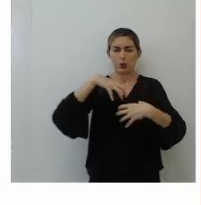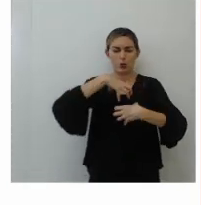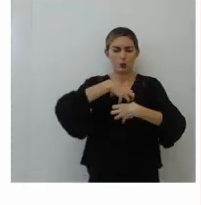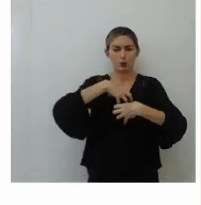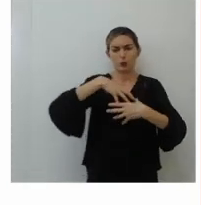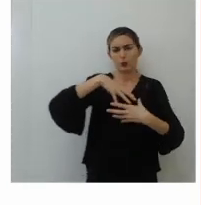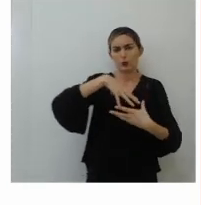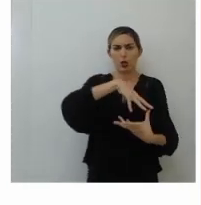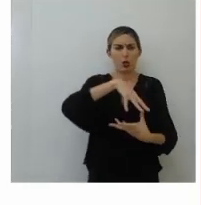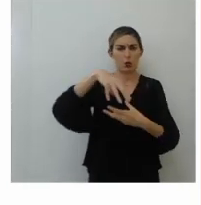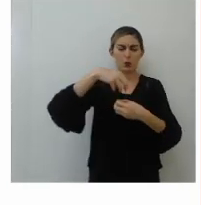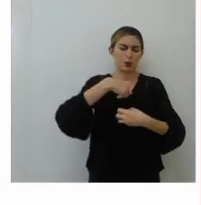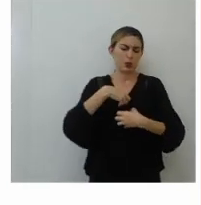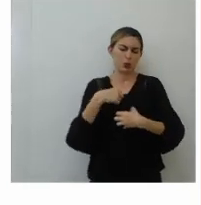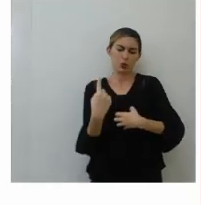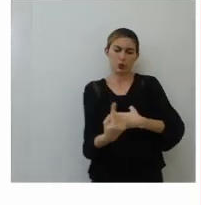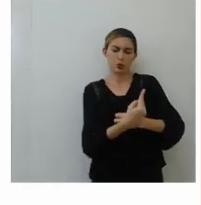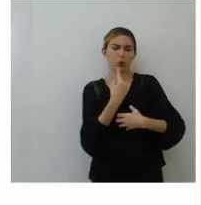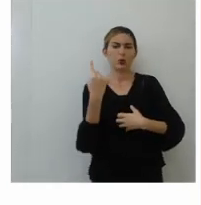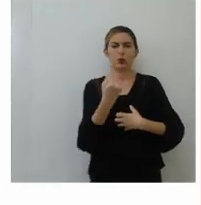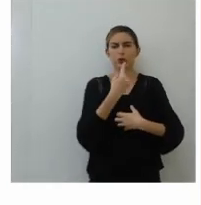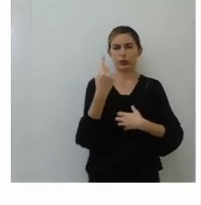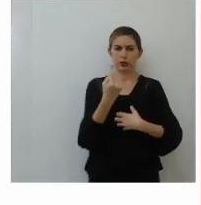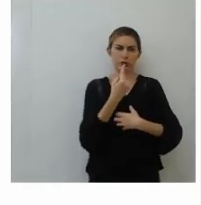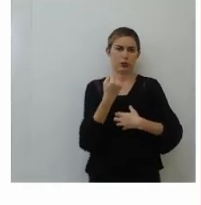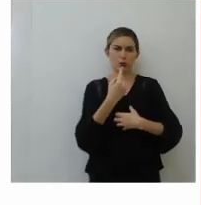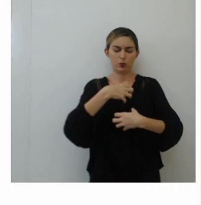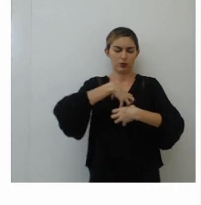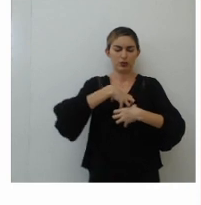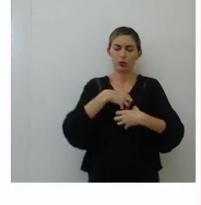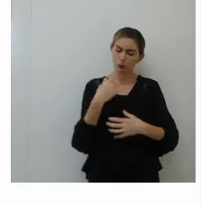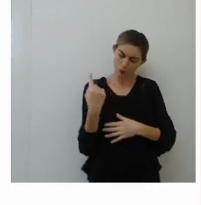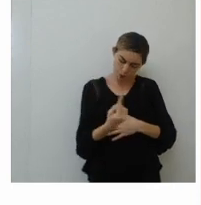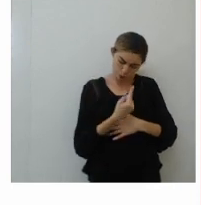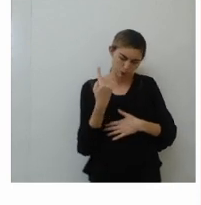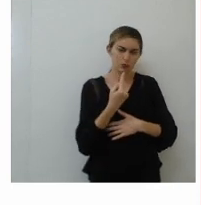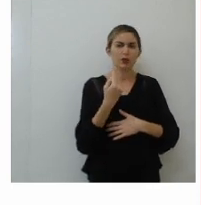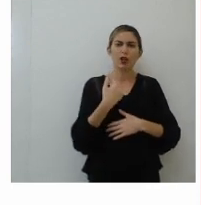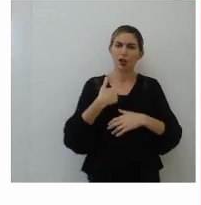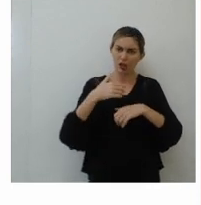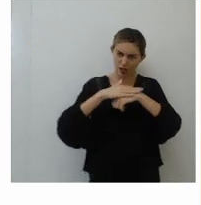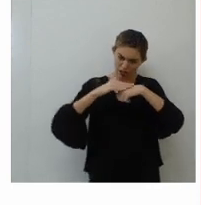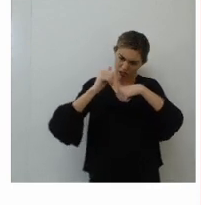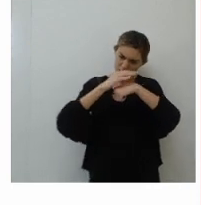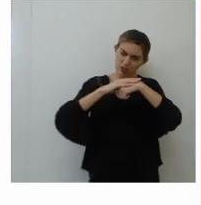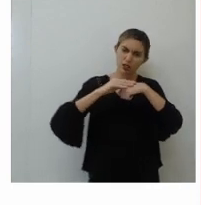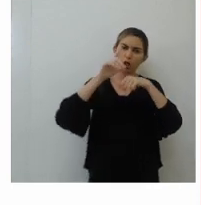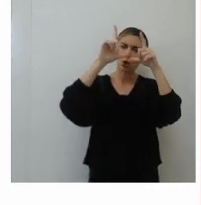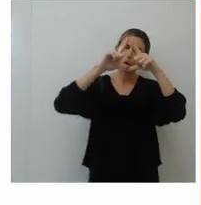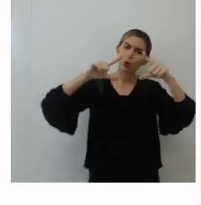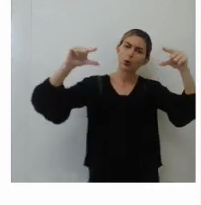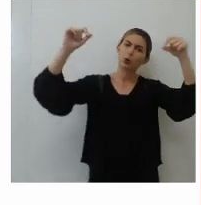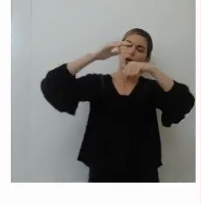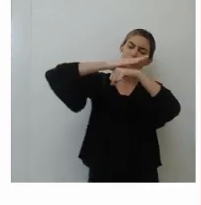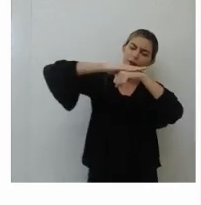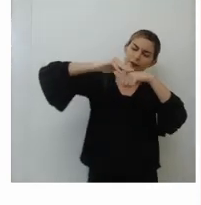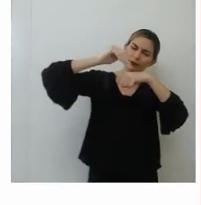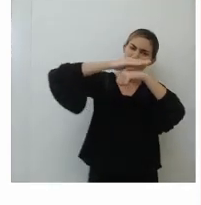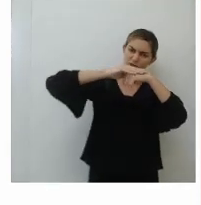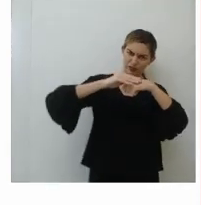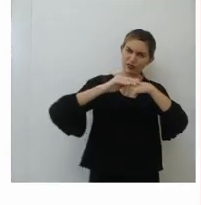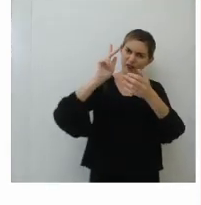da solidão. Perceba, o luar não acaricia. Quem acaricia é a gente, o ser humano. Percebe? Ó,